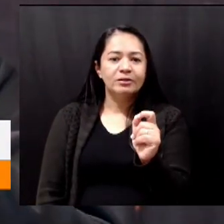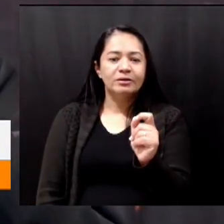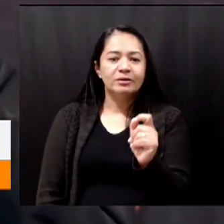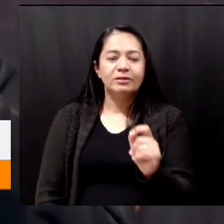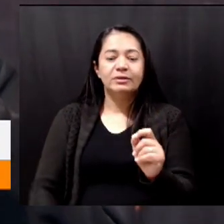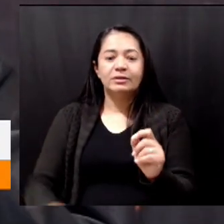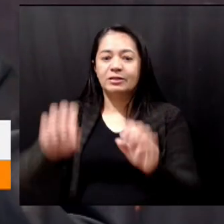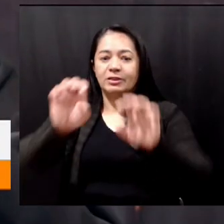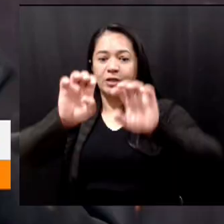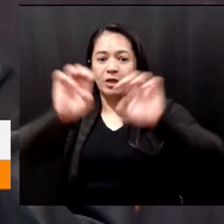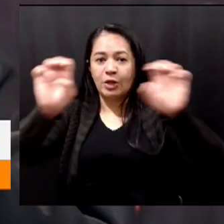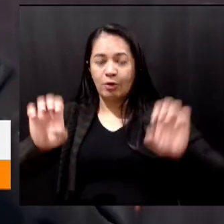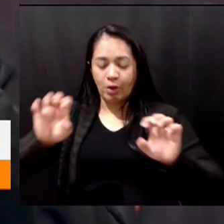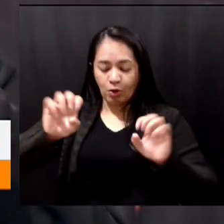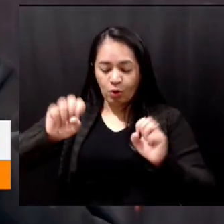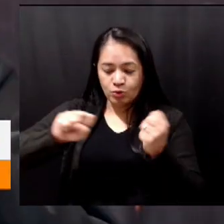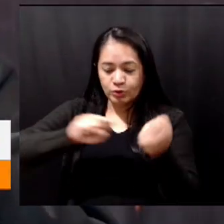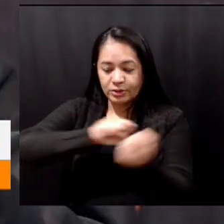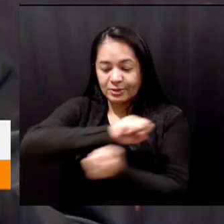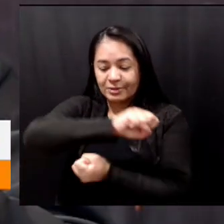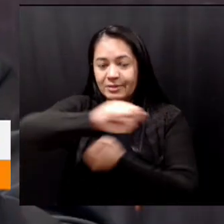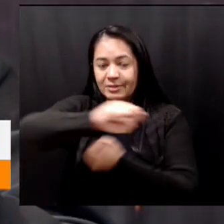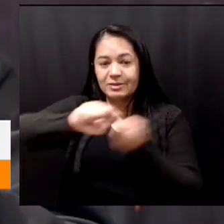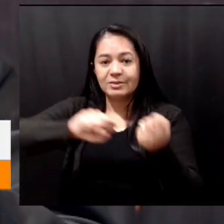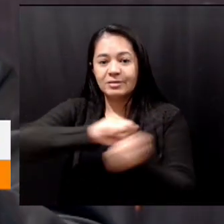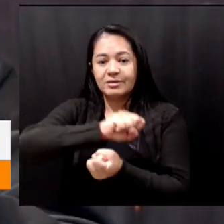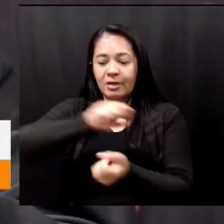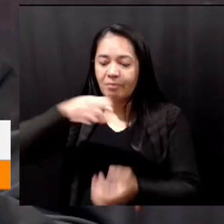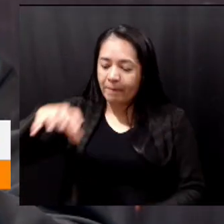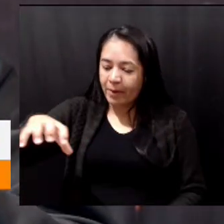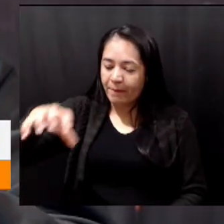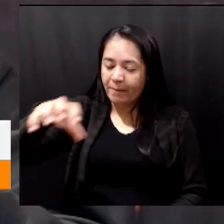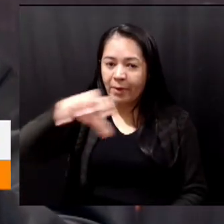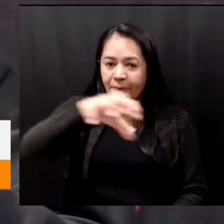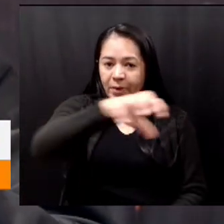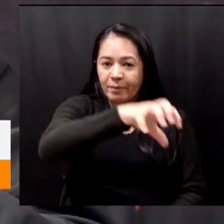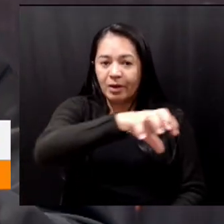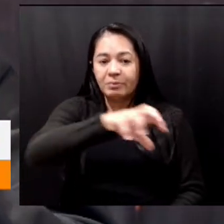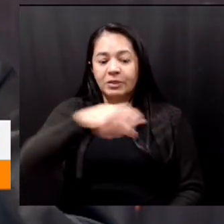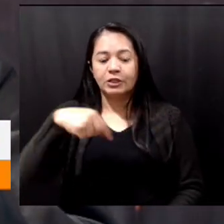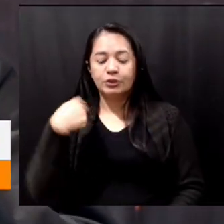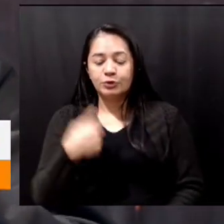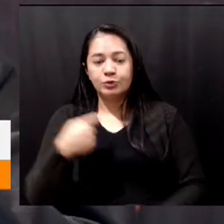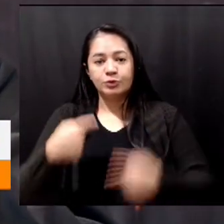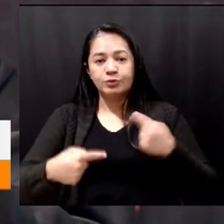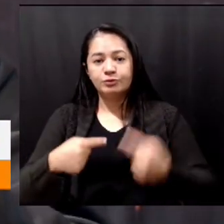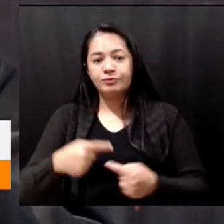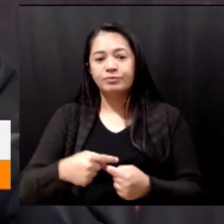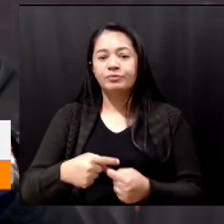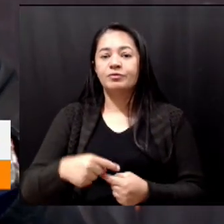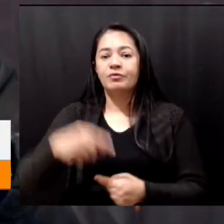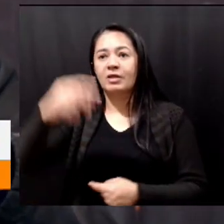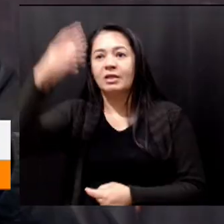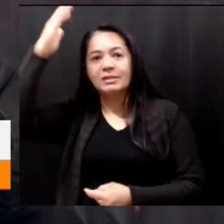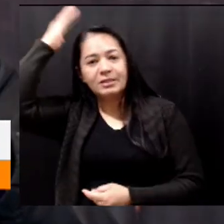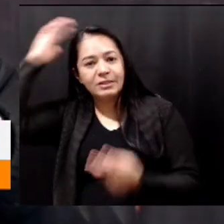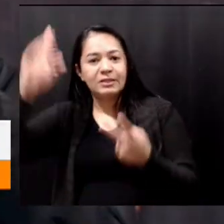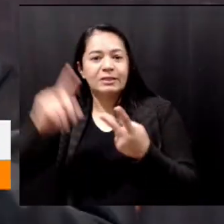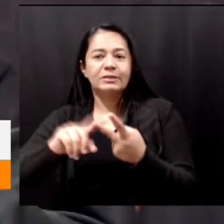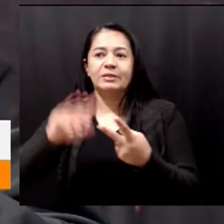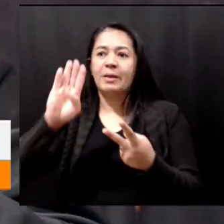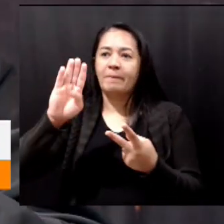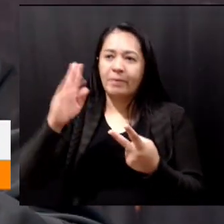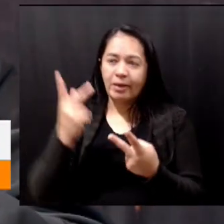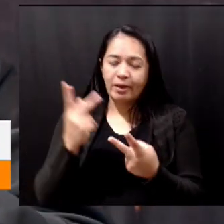nós trouxemos aqui para discutir ecossistemas regionais Florianópolis, Porto Alegre, Belo Horizonte, e vamos debater